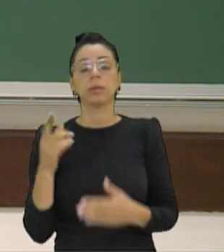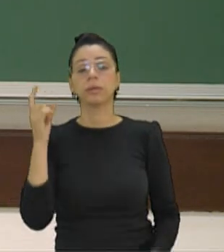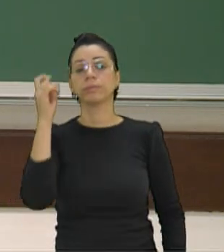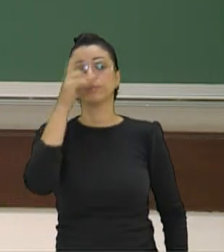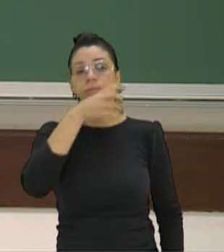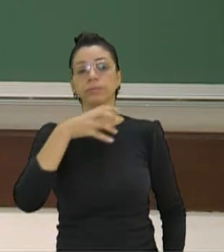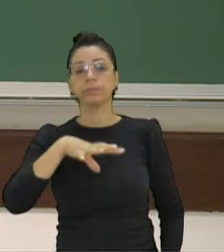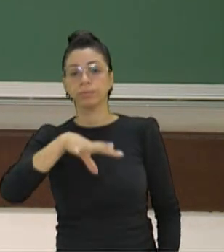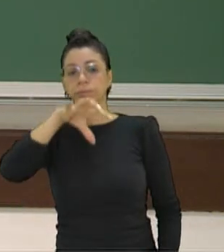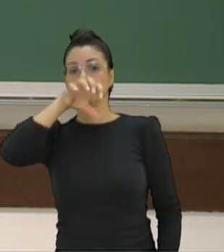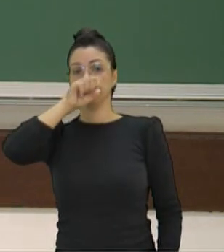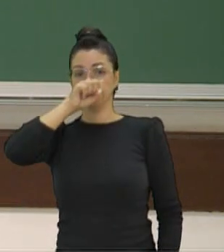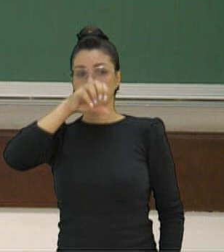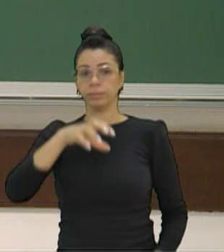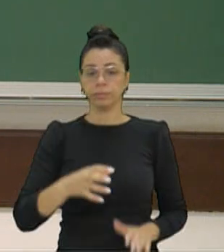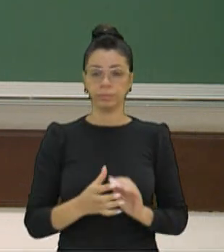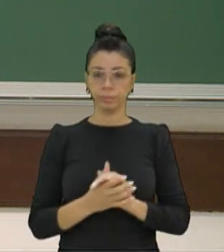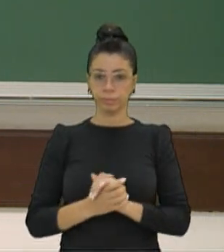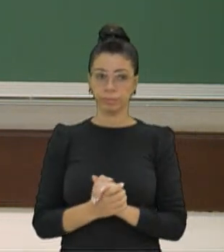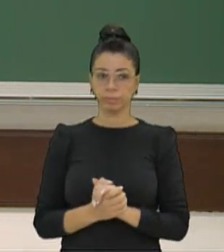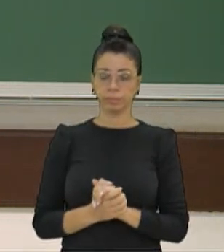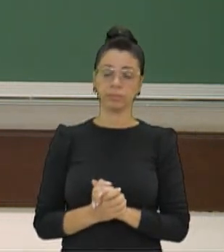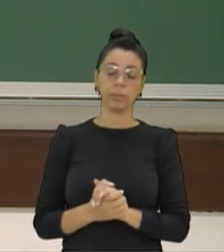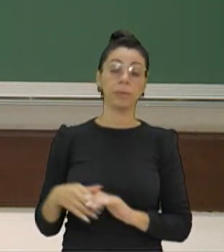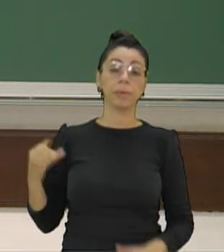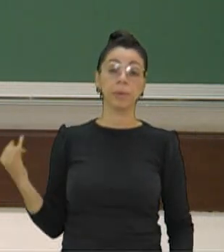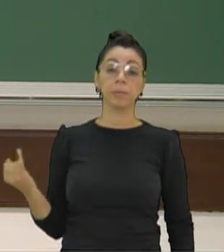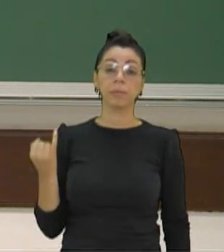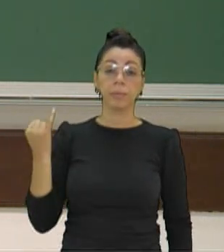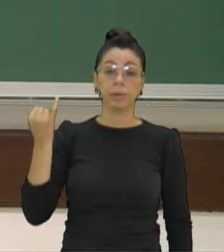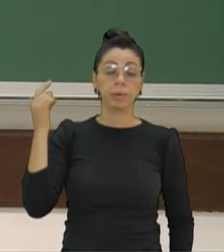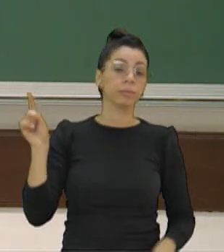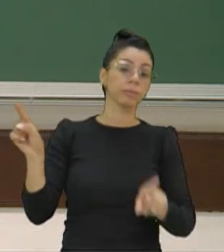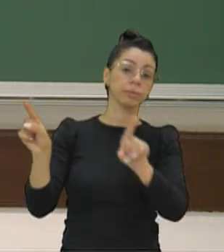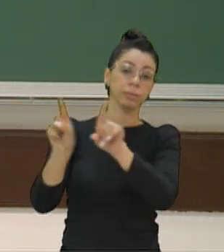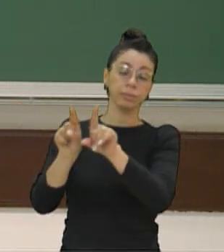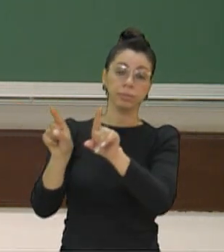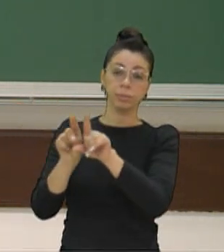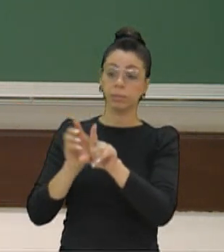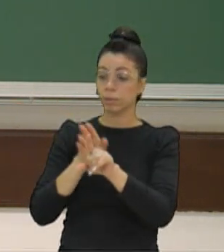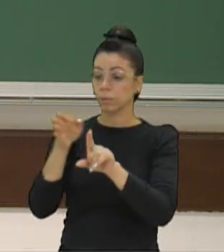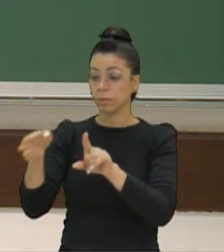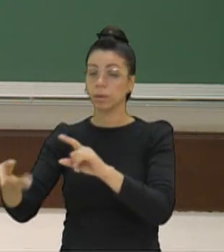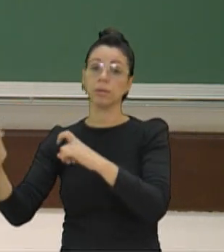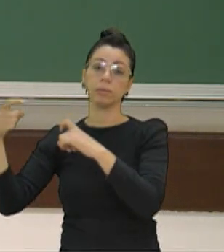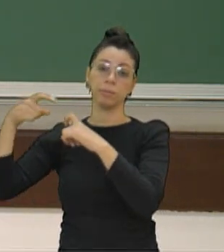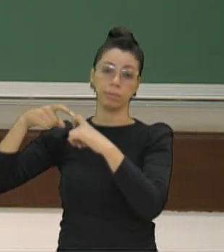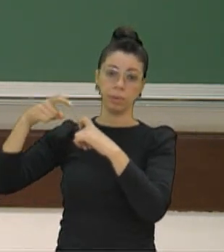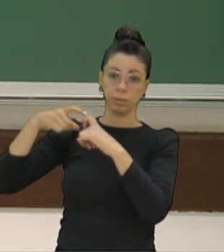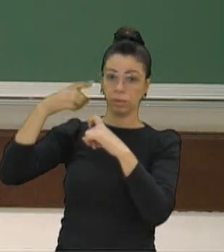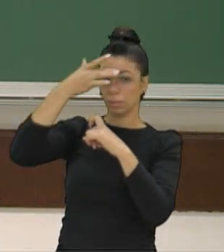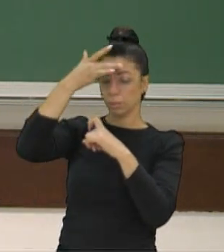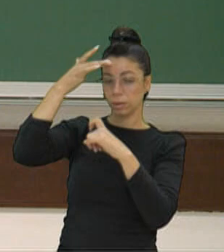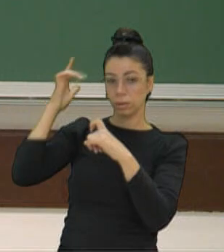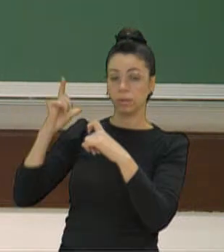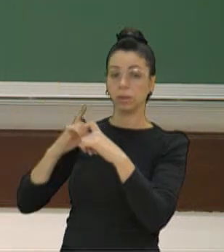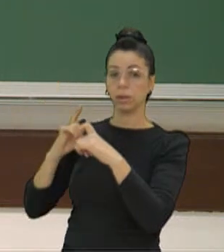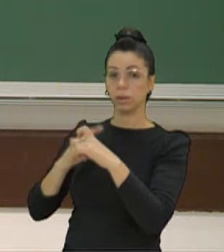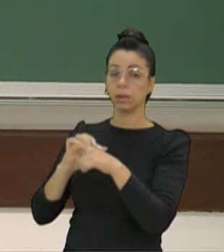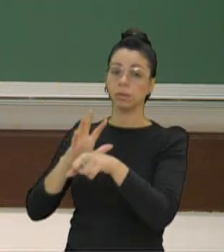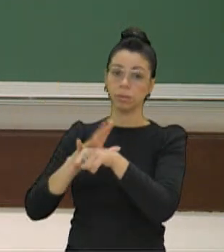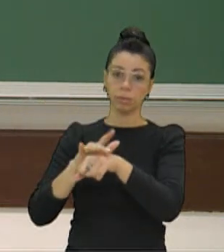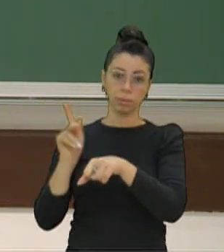dificuldade respiratória, tá? Então é bem importante também fazer o acompanhamento médico às pessoas que são